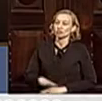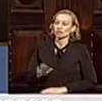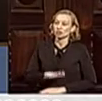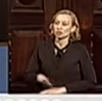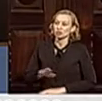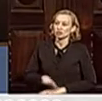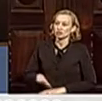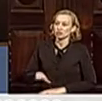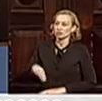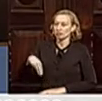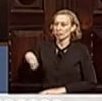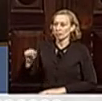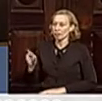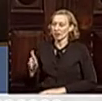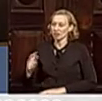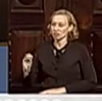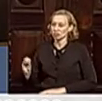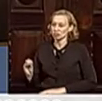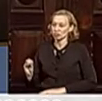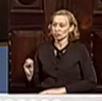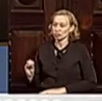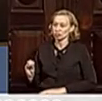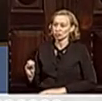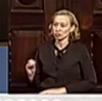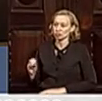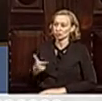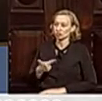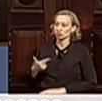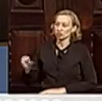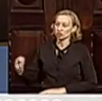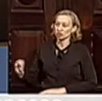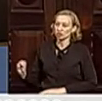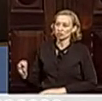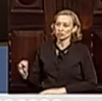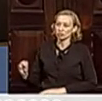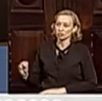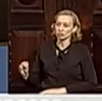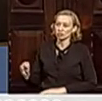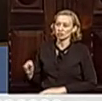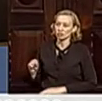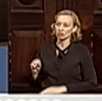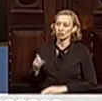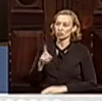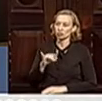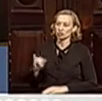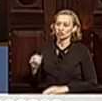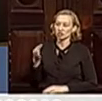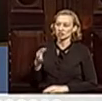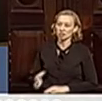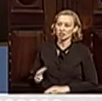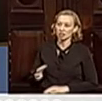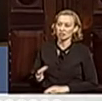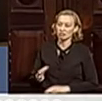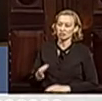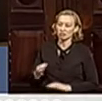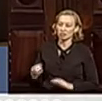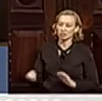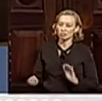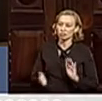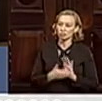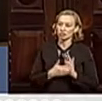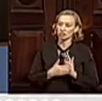A data precisa da realização será informada assim que for publicado o calendário letivo de